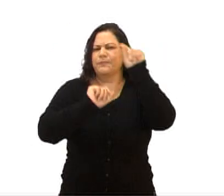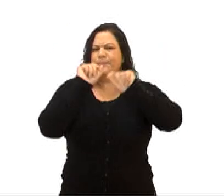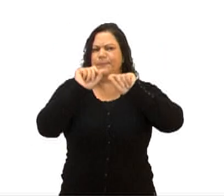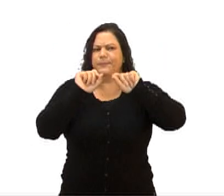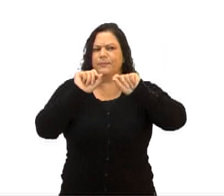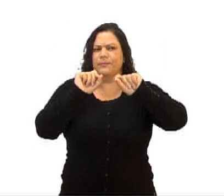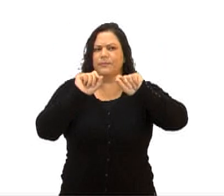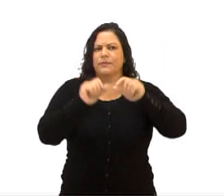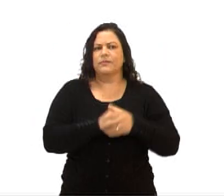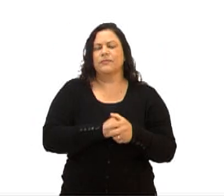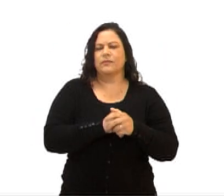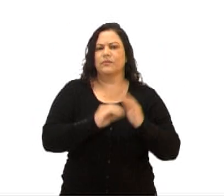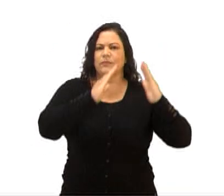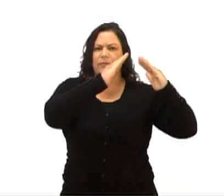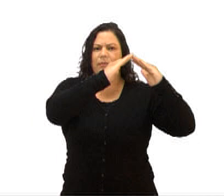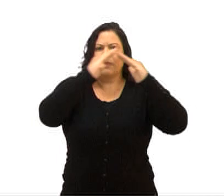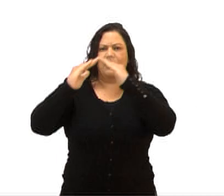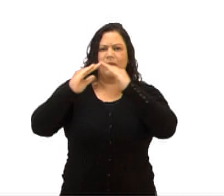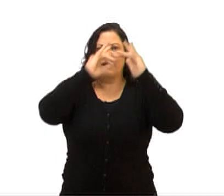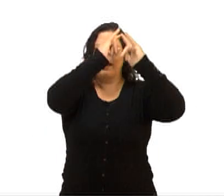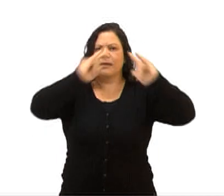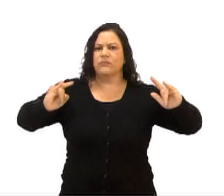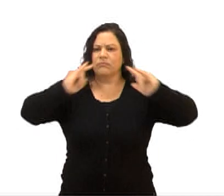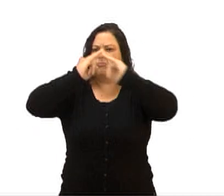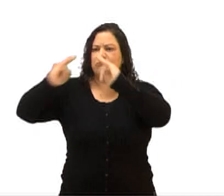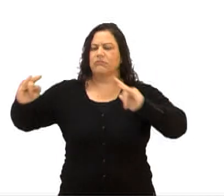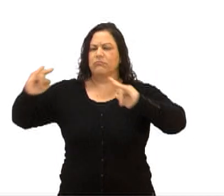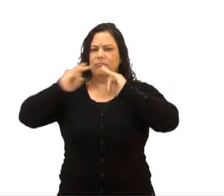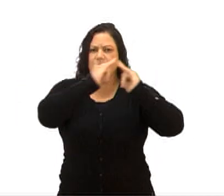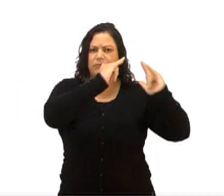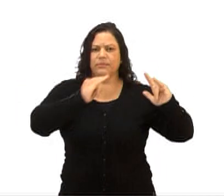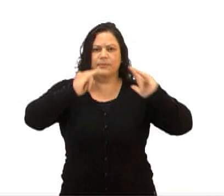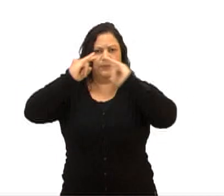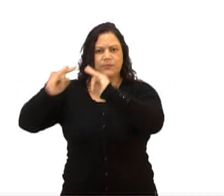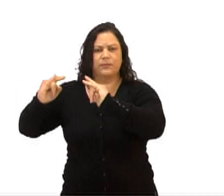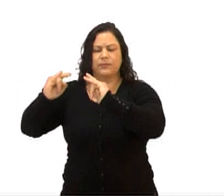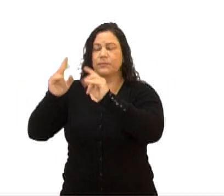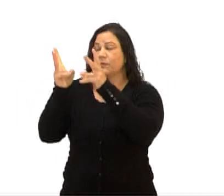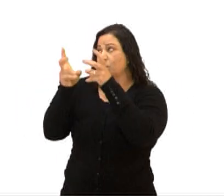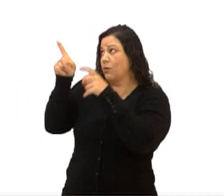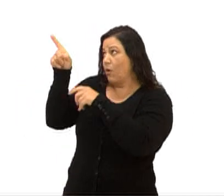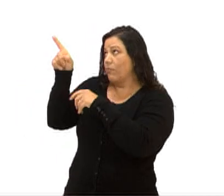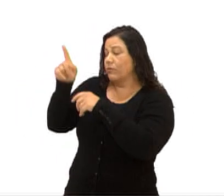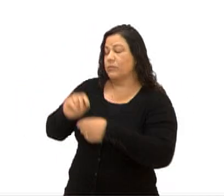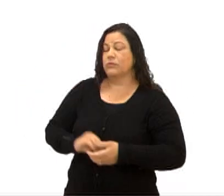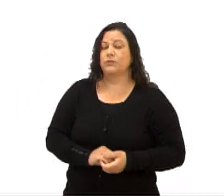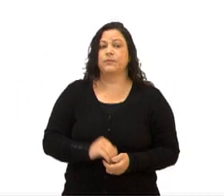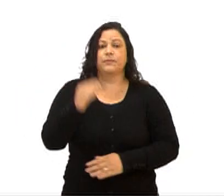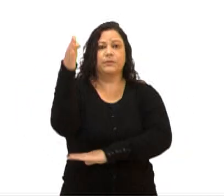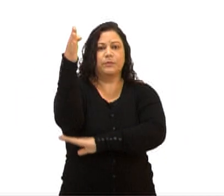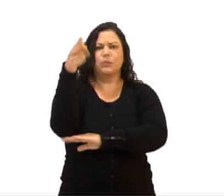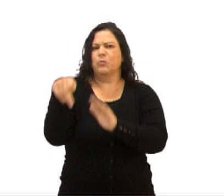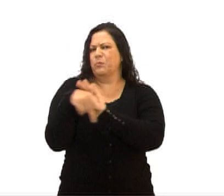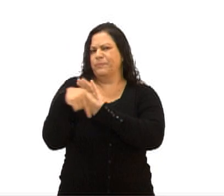mas conectada com a natureza. Esse aqui é a temática dessa rede hoteleira.